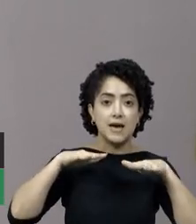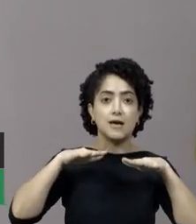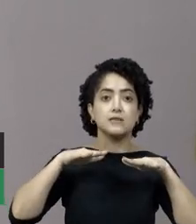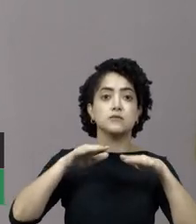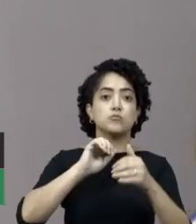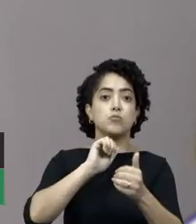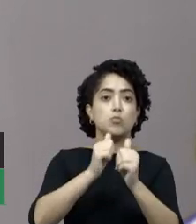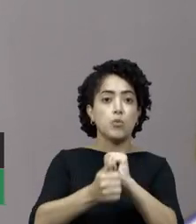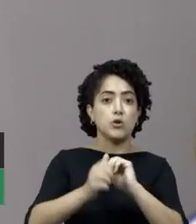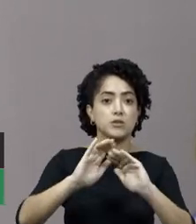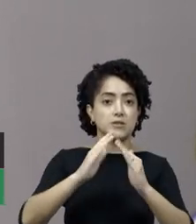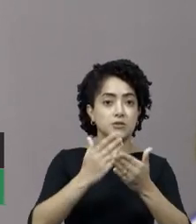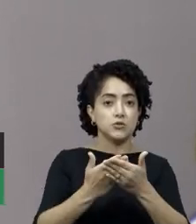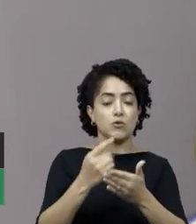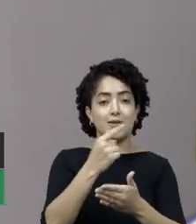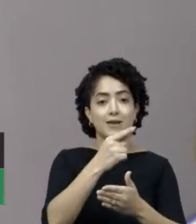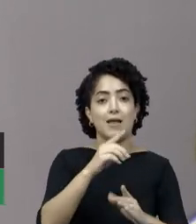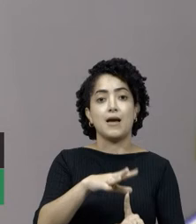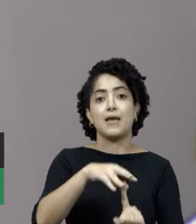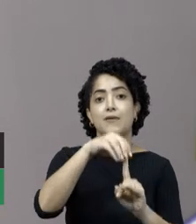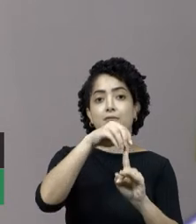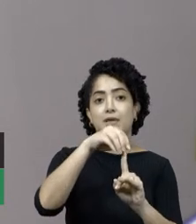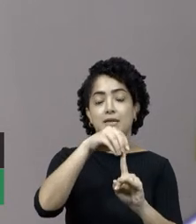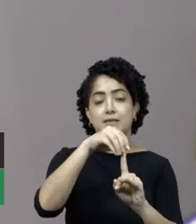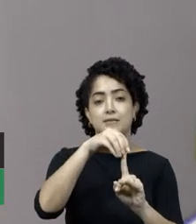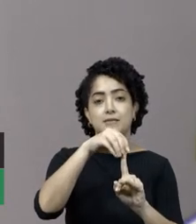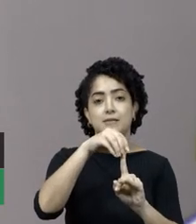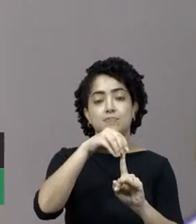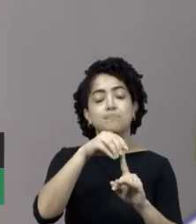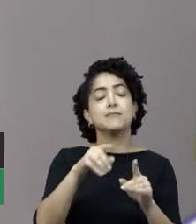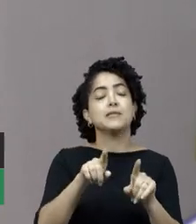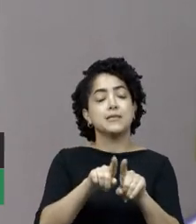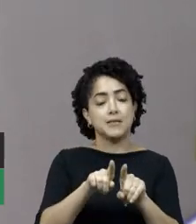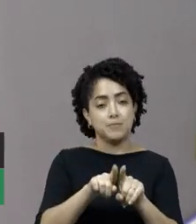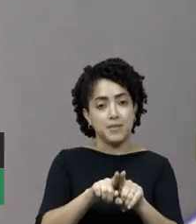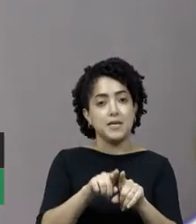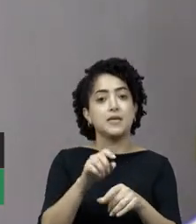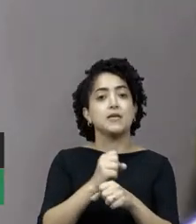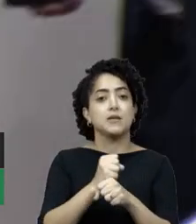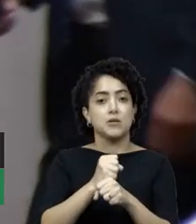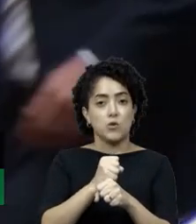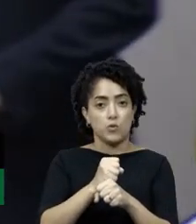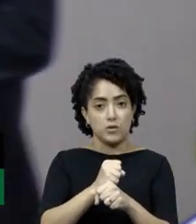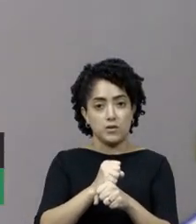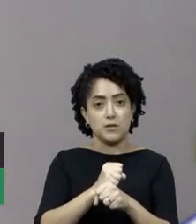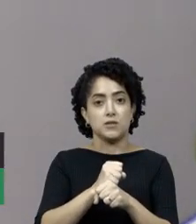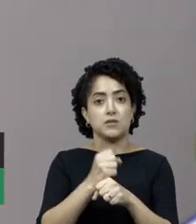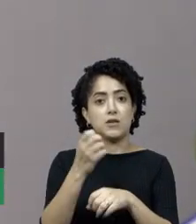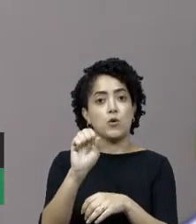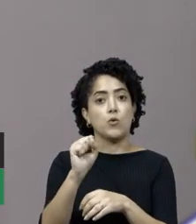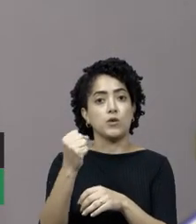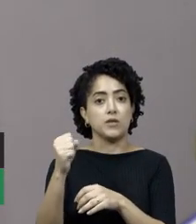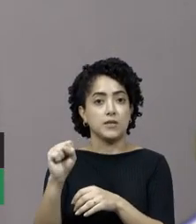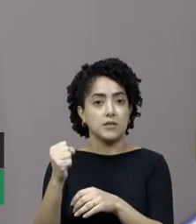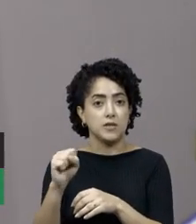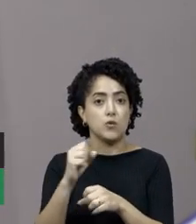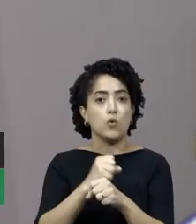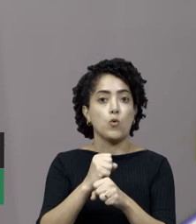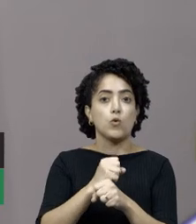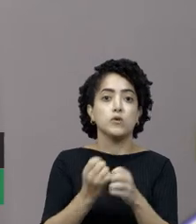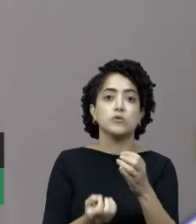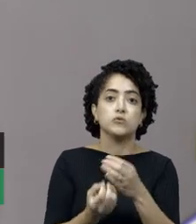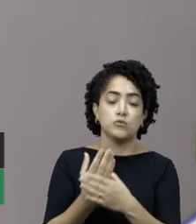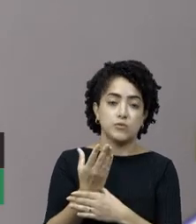Honório Miranda, onde ele é referência no nosso município, porque também completa este ano os seus 88 anos de